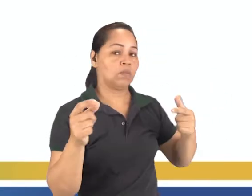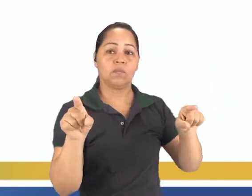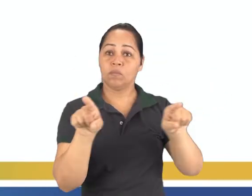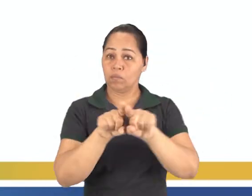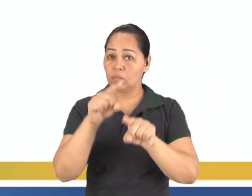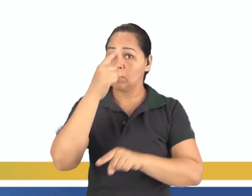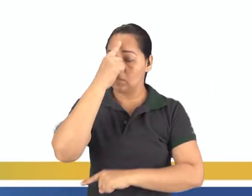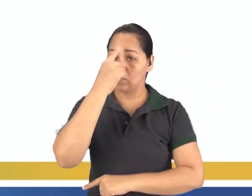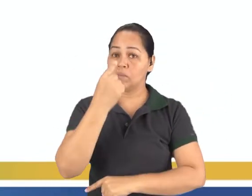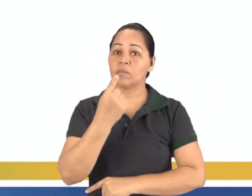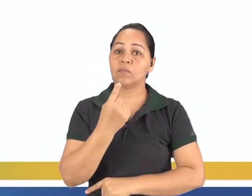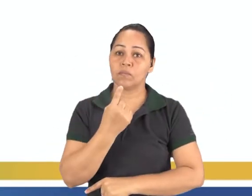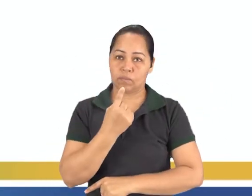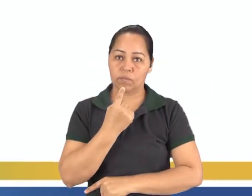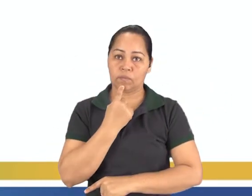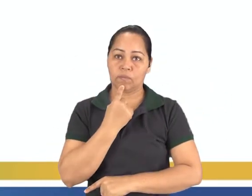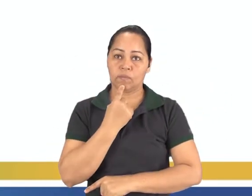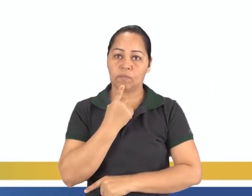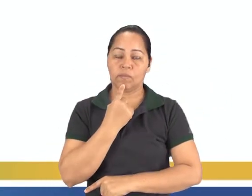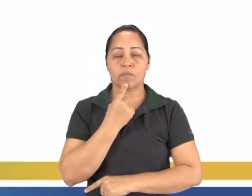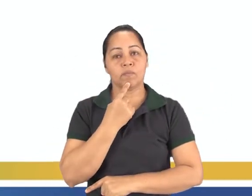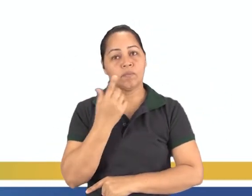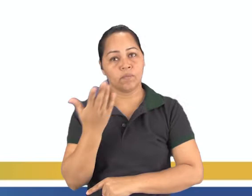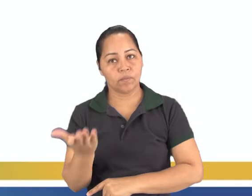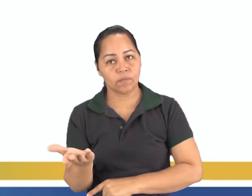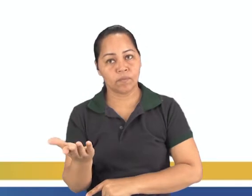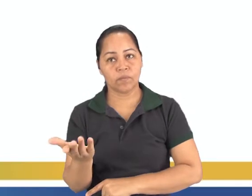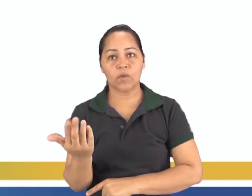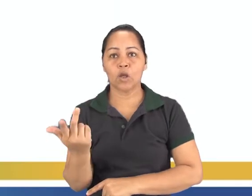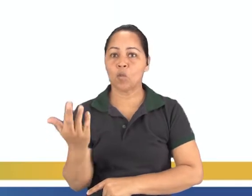também aparece refletida do outro lado, percebem?